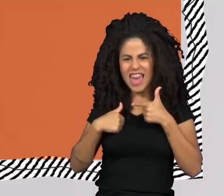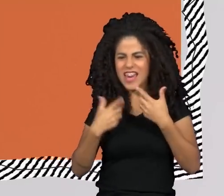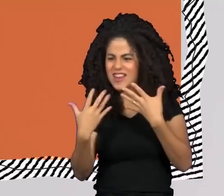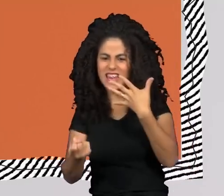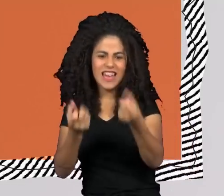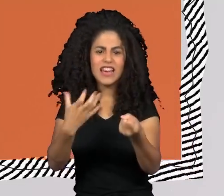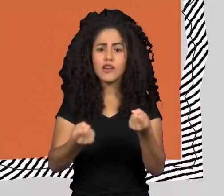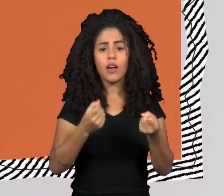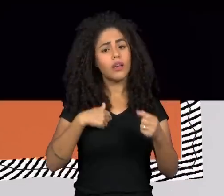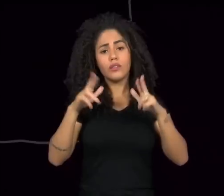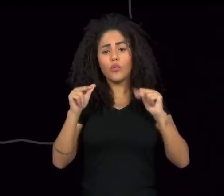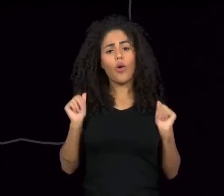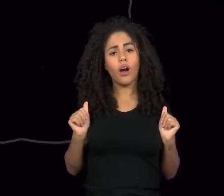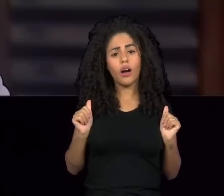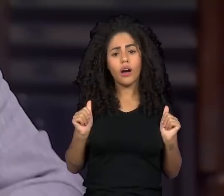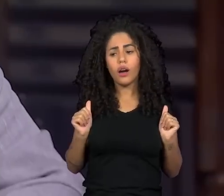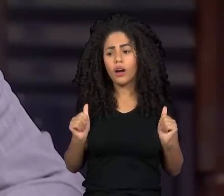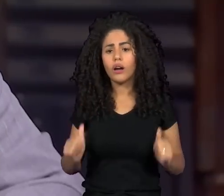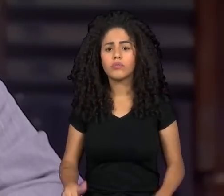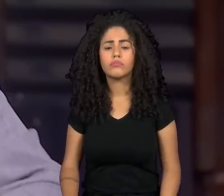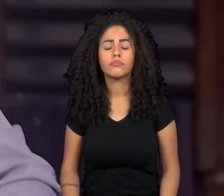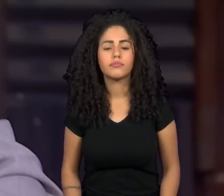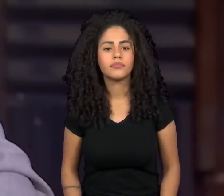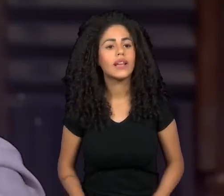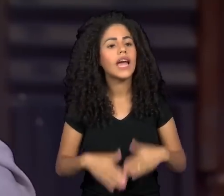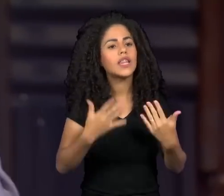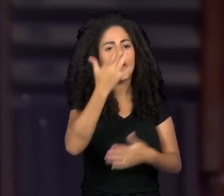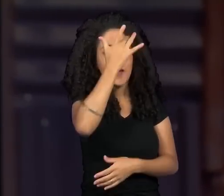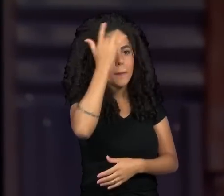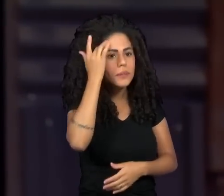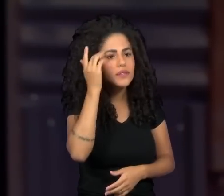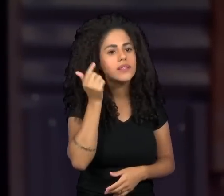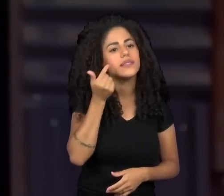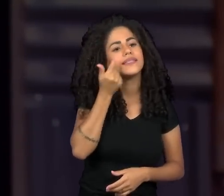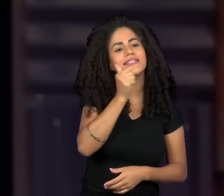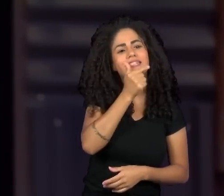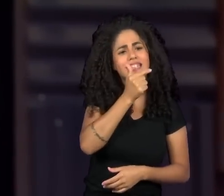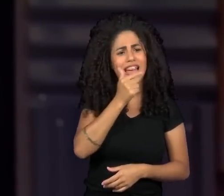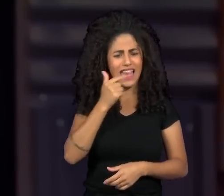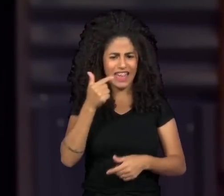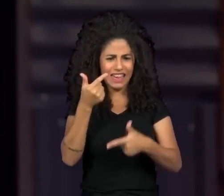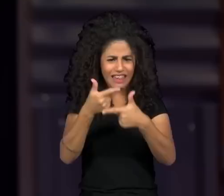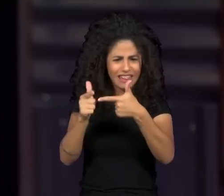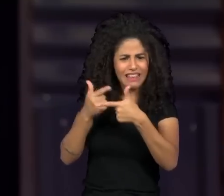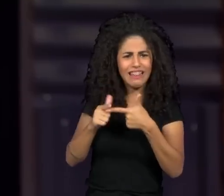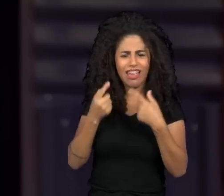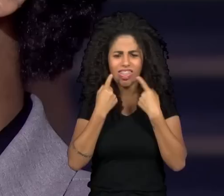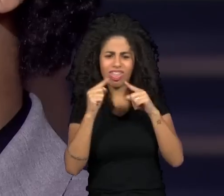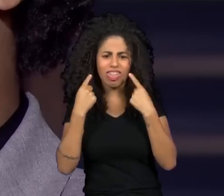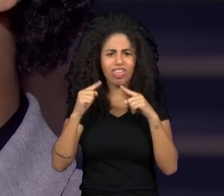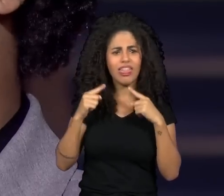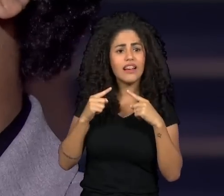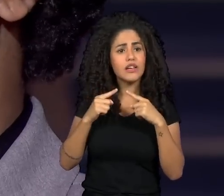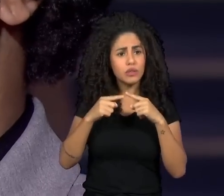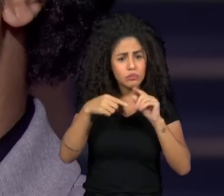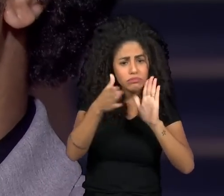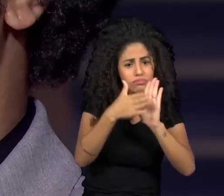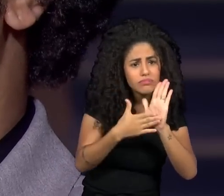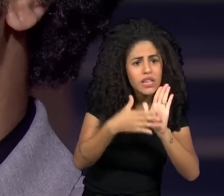Eu nunca tive. Comediante reclamando de politicamente correto é uma coisa engraçada. É engraçado.